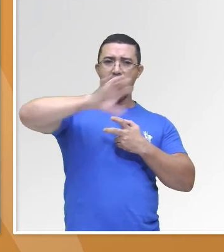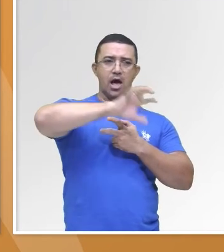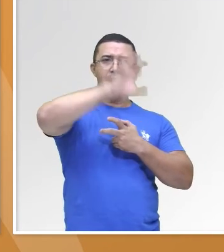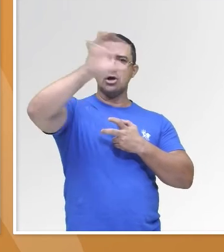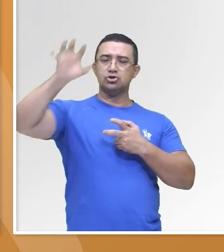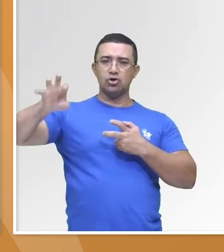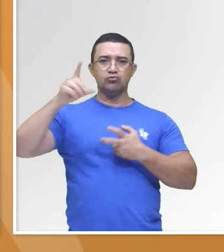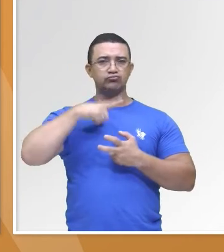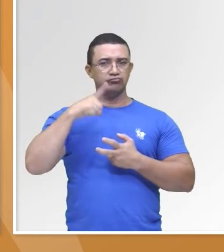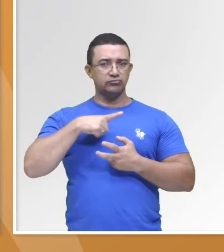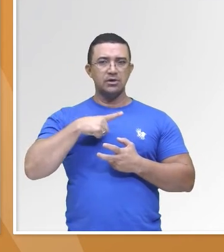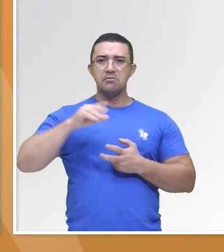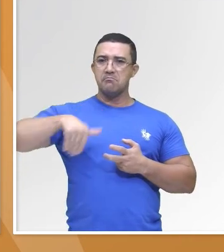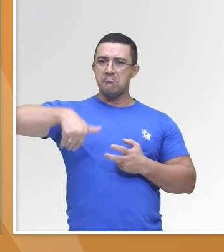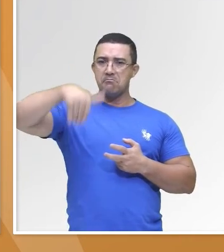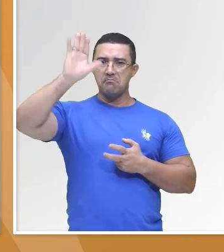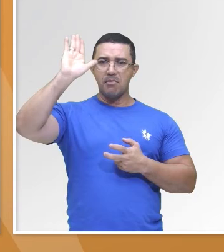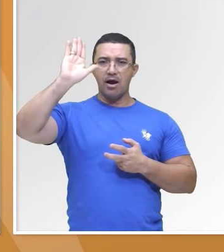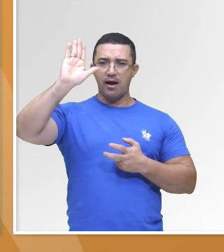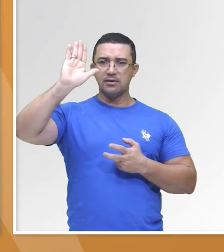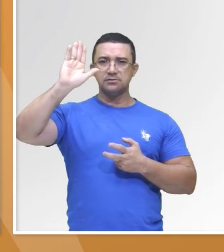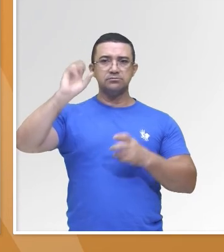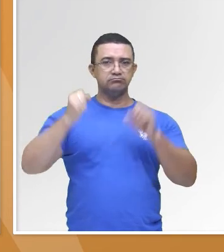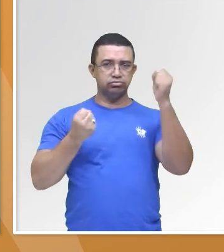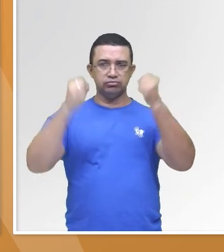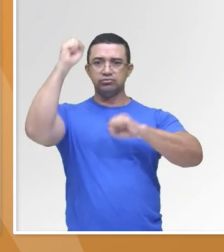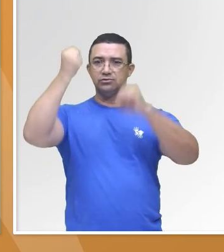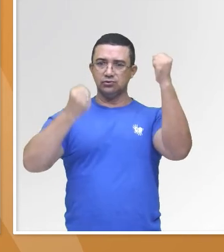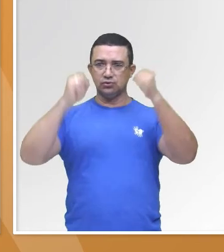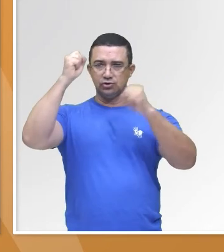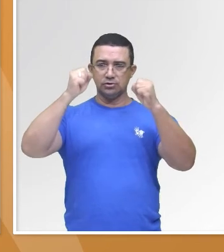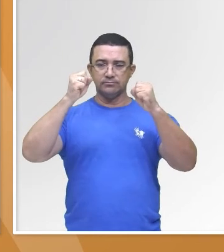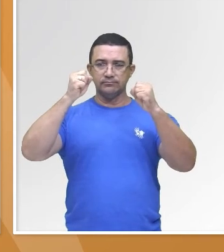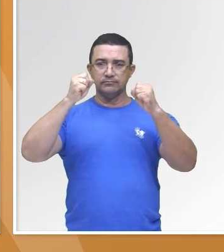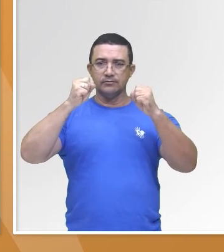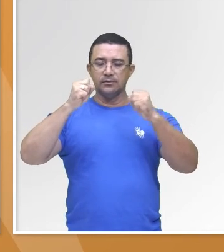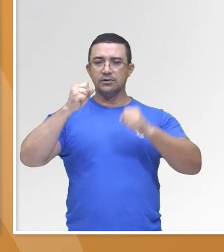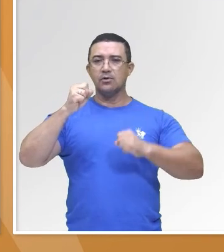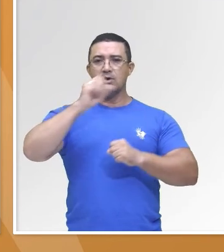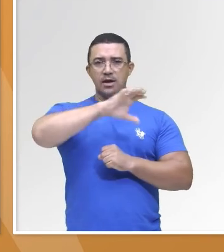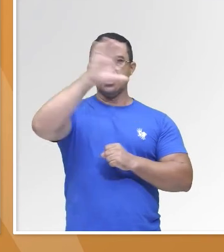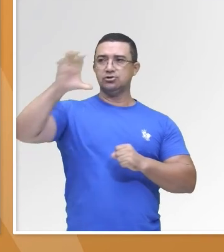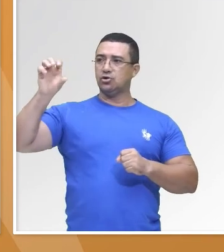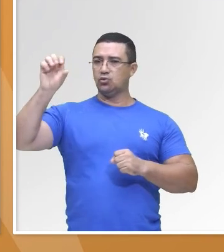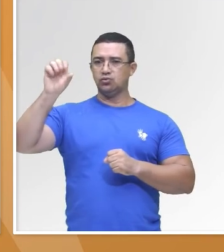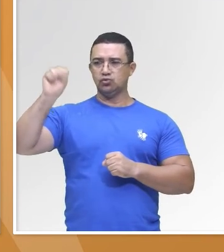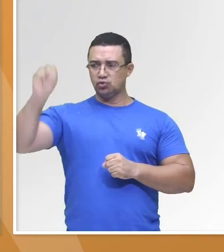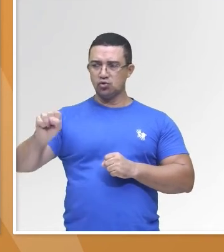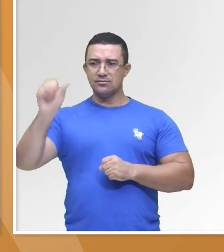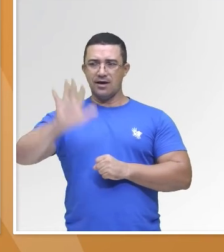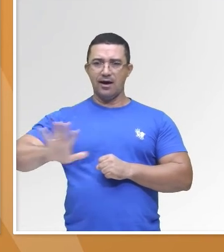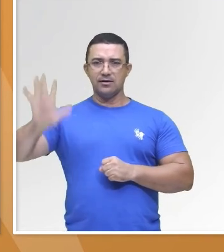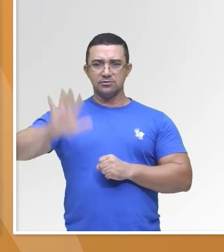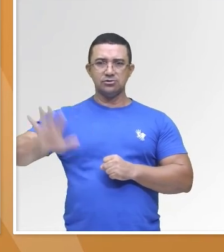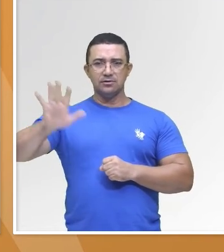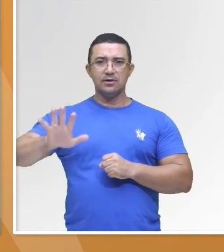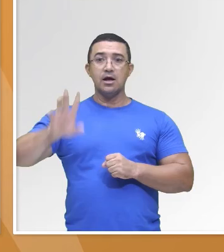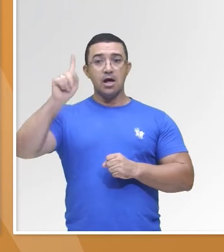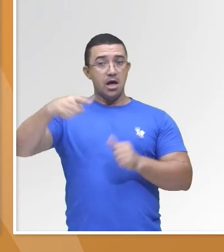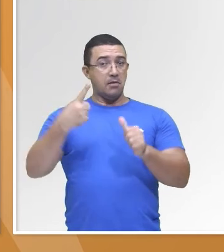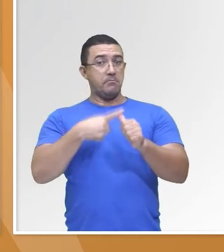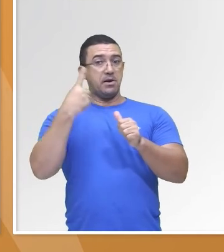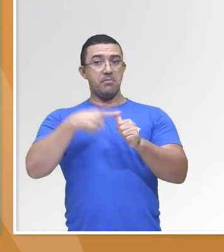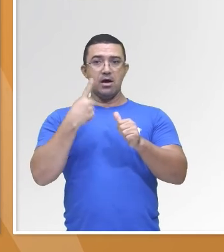maior contingente industrial, certo? Claro, a região sudeste ainda fica, né, como primeira